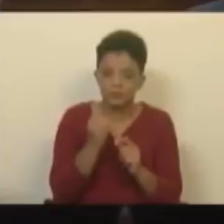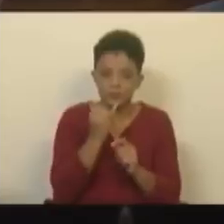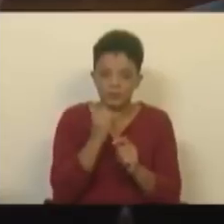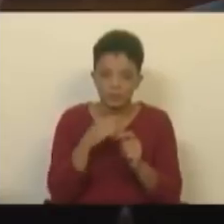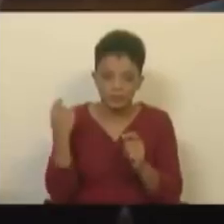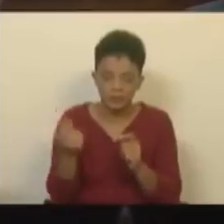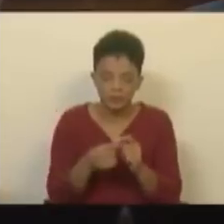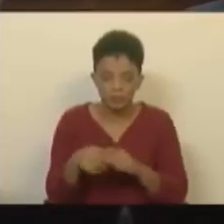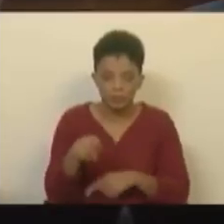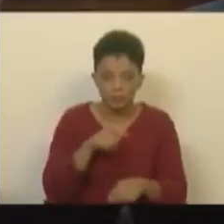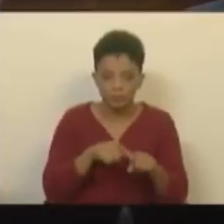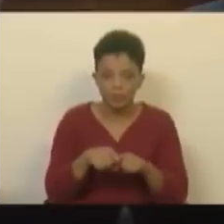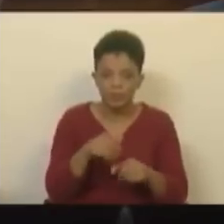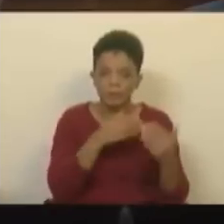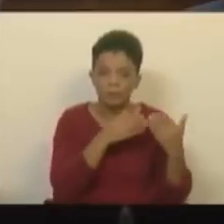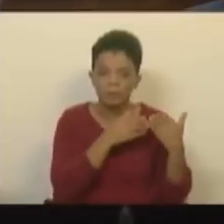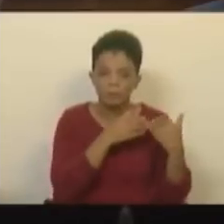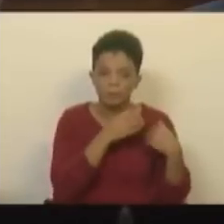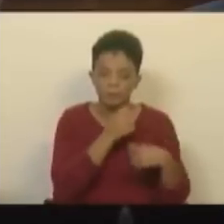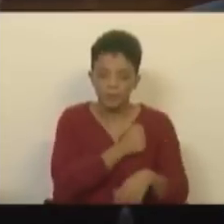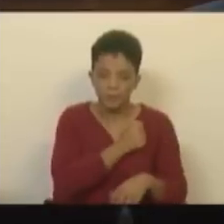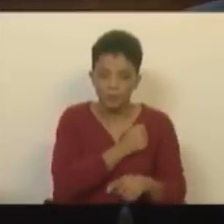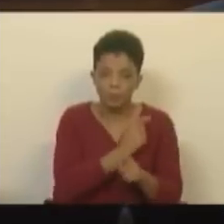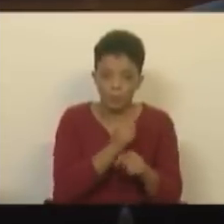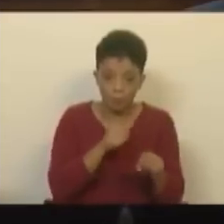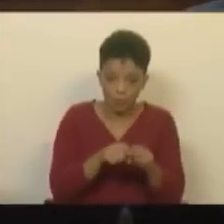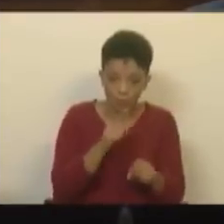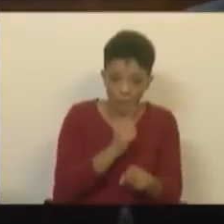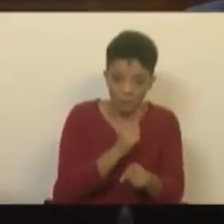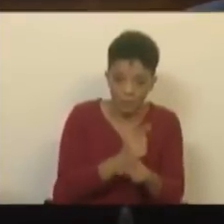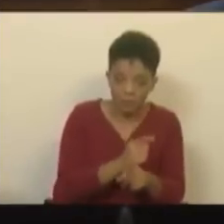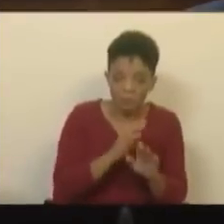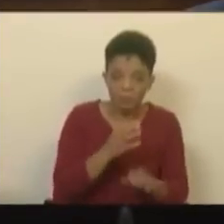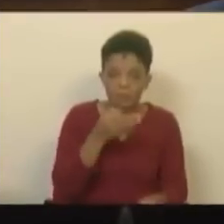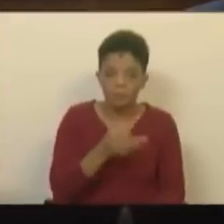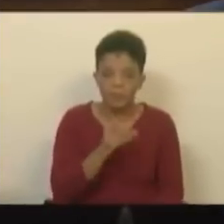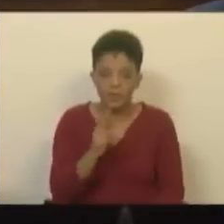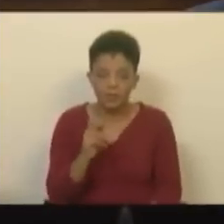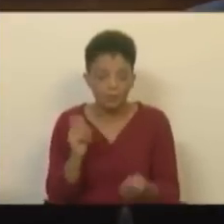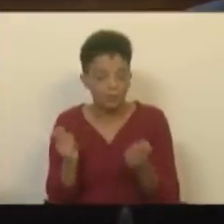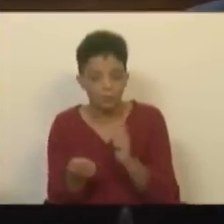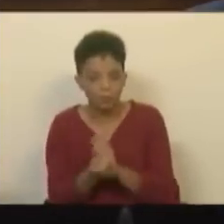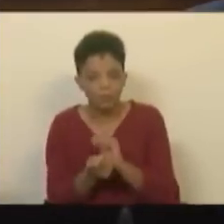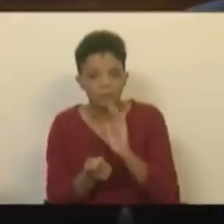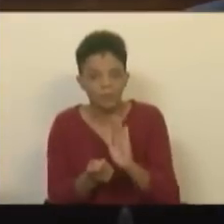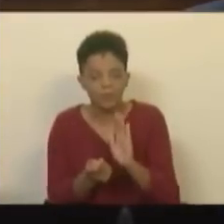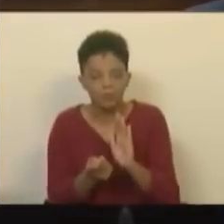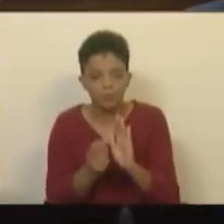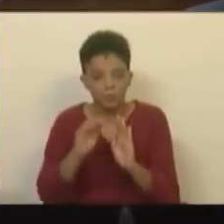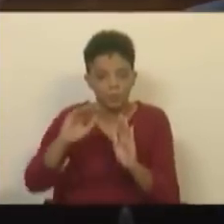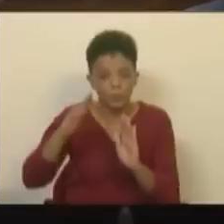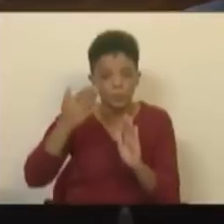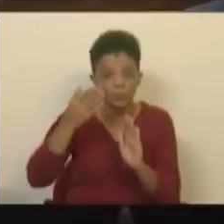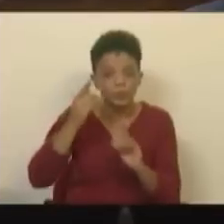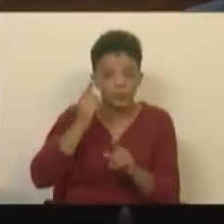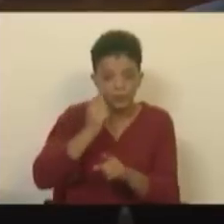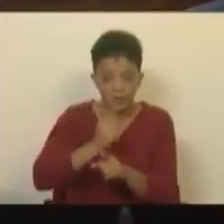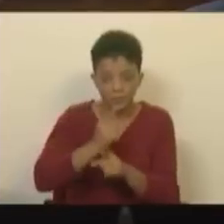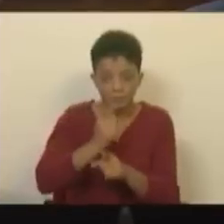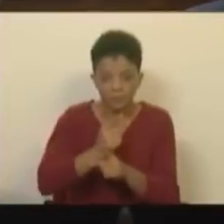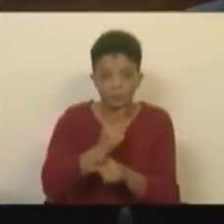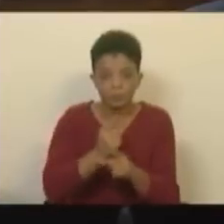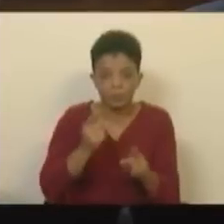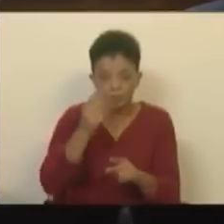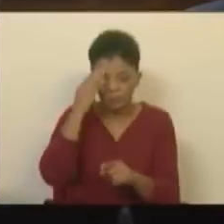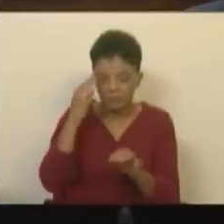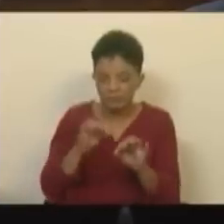da política da Habitação é que a política mantém-se a mesma o PR não se altera a protagonista é a mesma com as